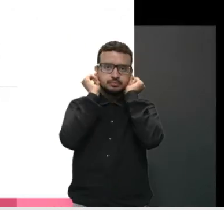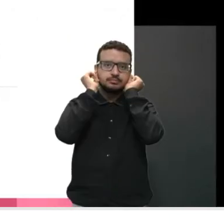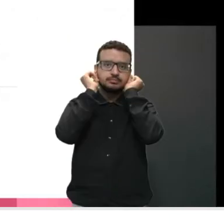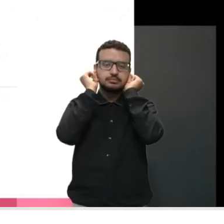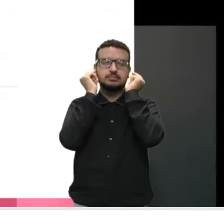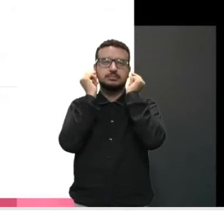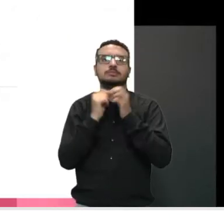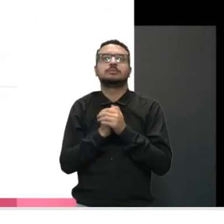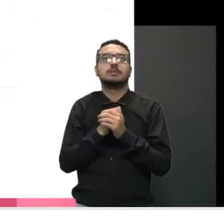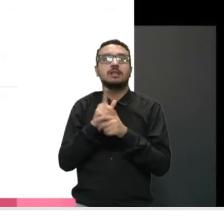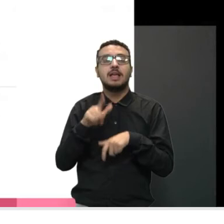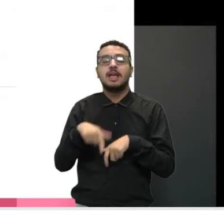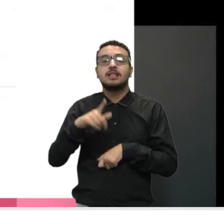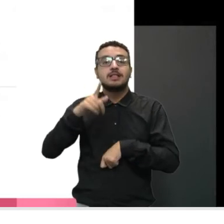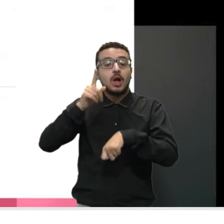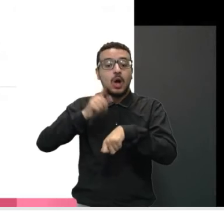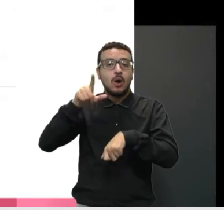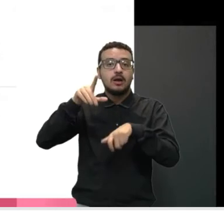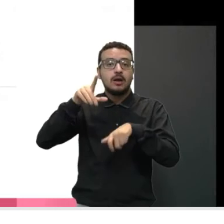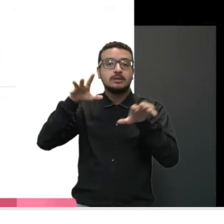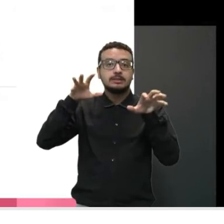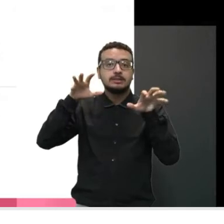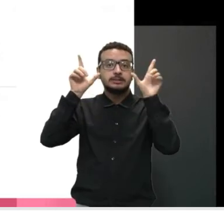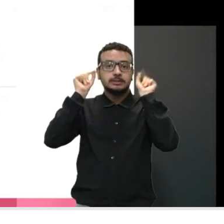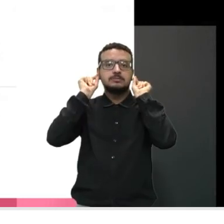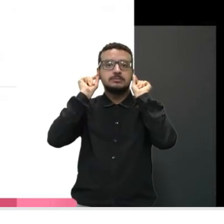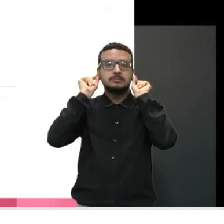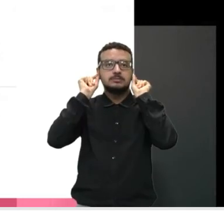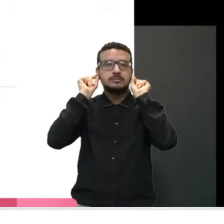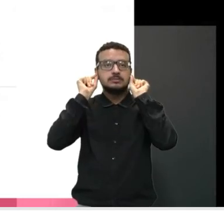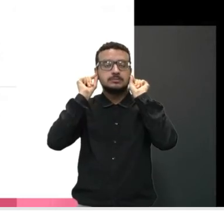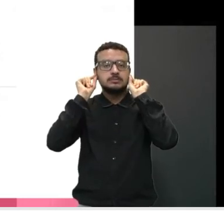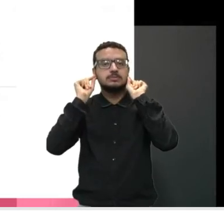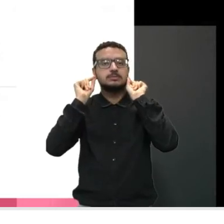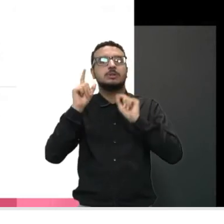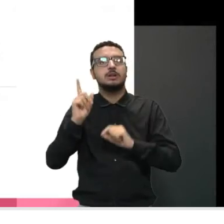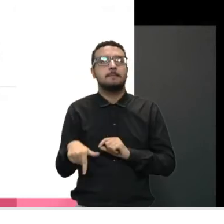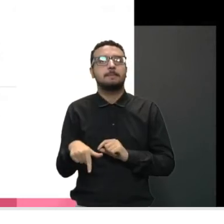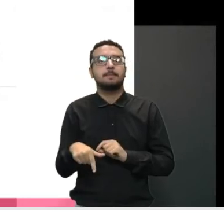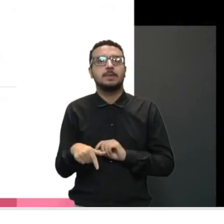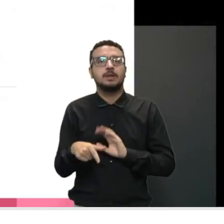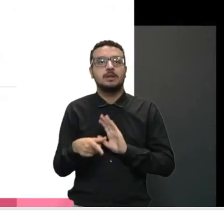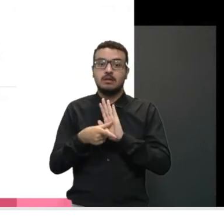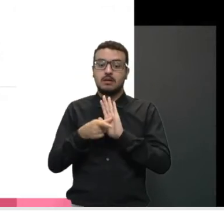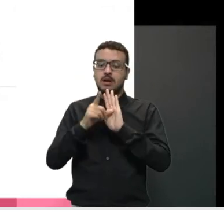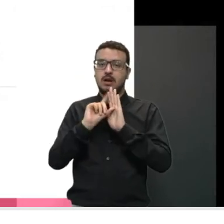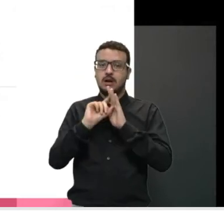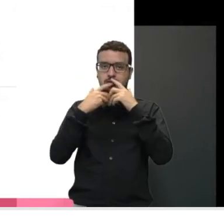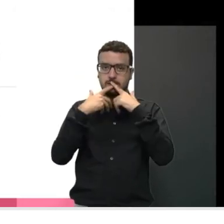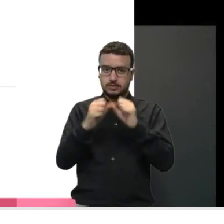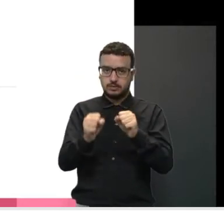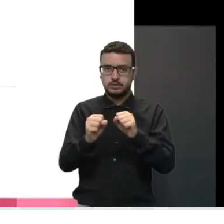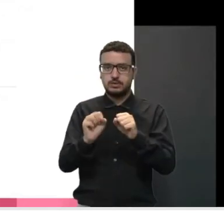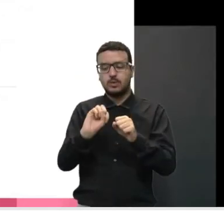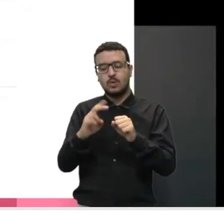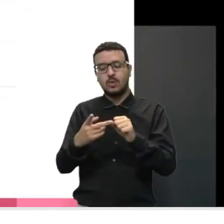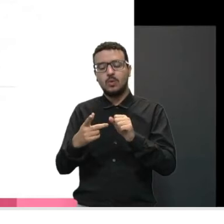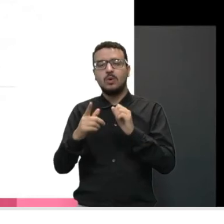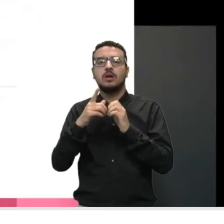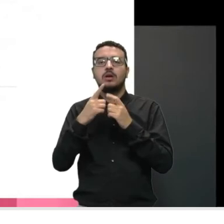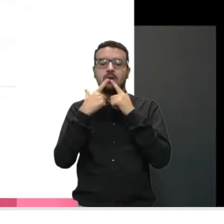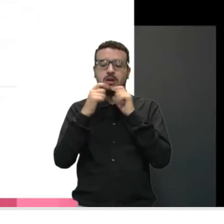momento de aquisição, ele pode ser classificado como pré-linguístico ou pós-linguístico. Pré-linguístico é quando